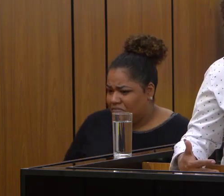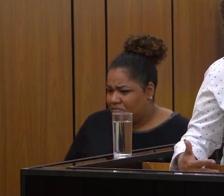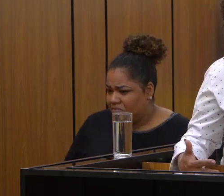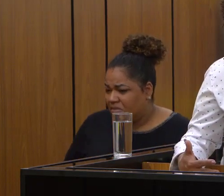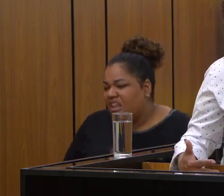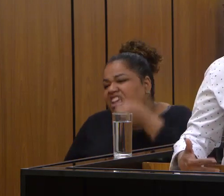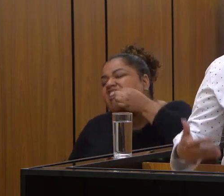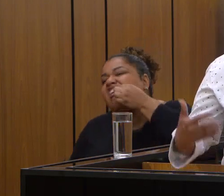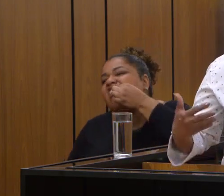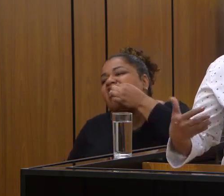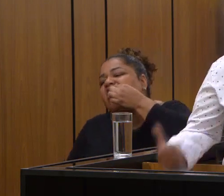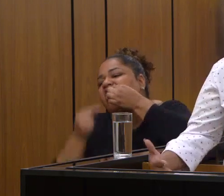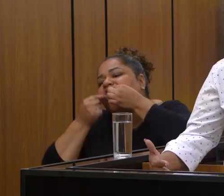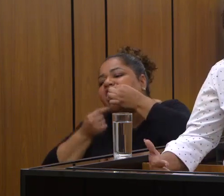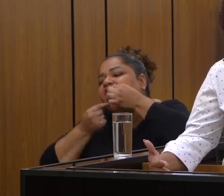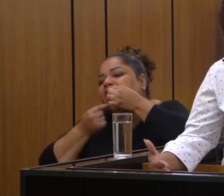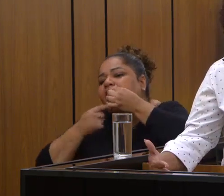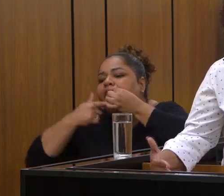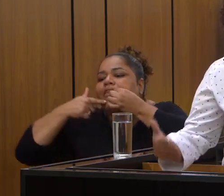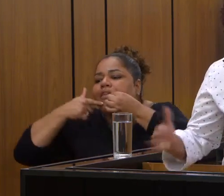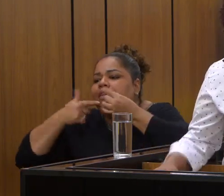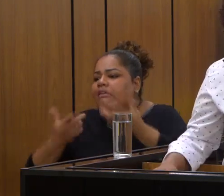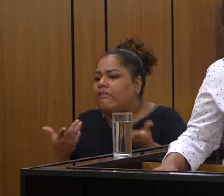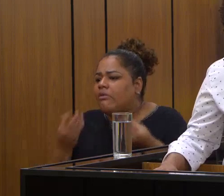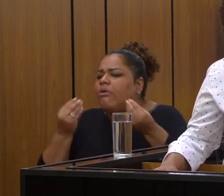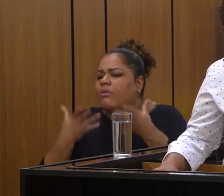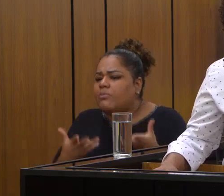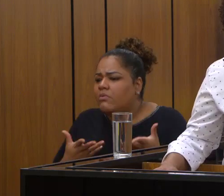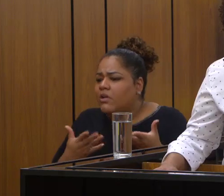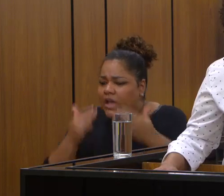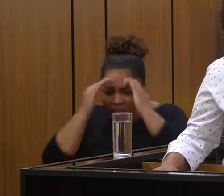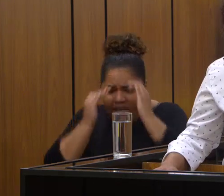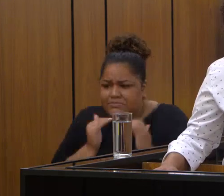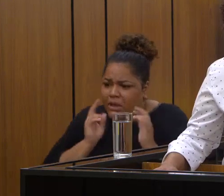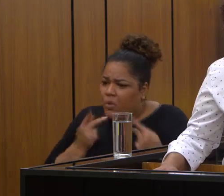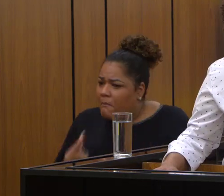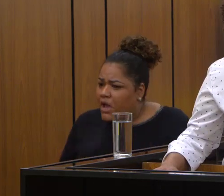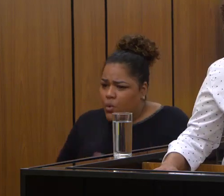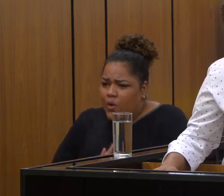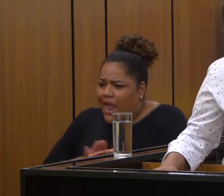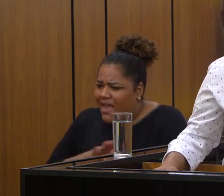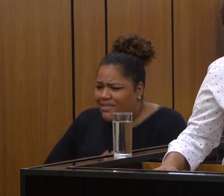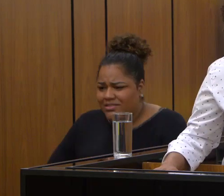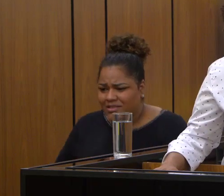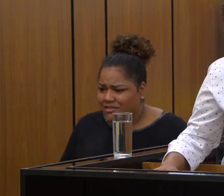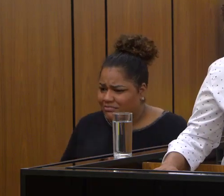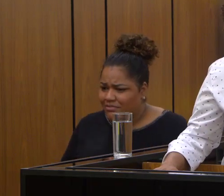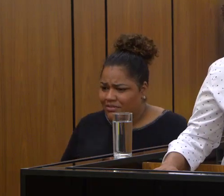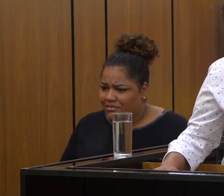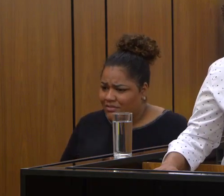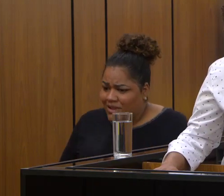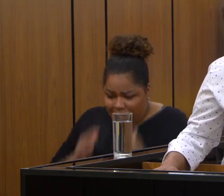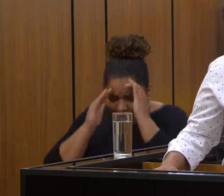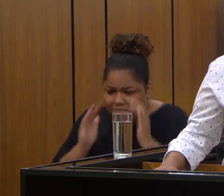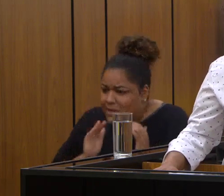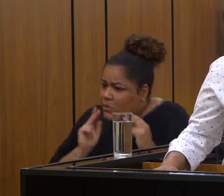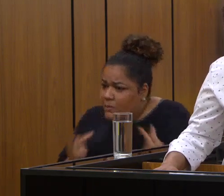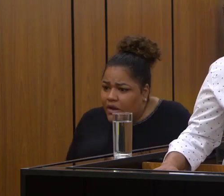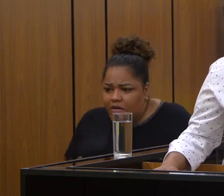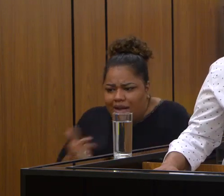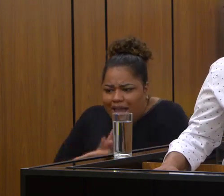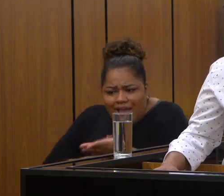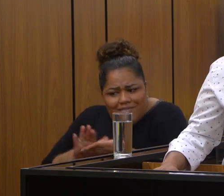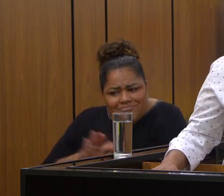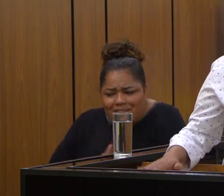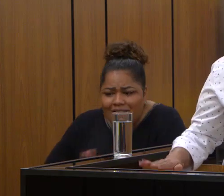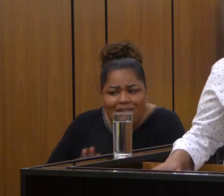na boca é desumano é desumano o que eles fizeram é desumano e eu